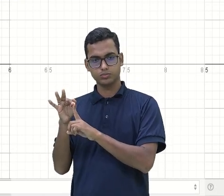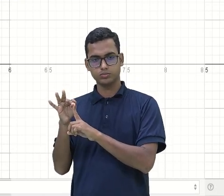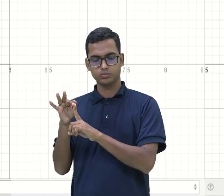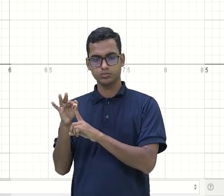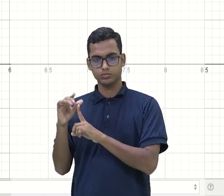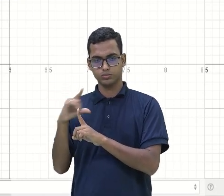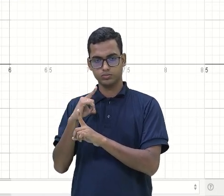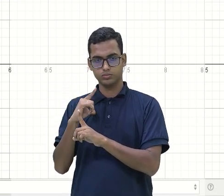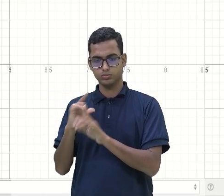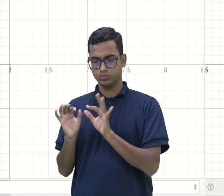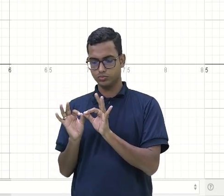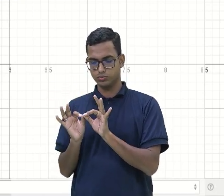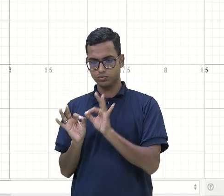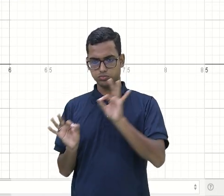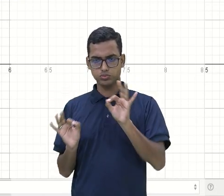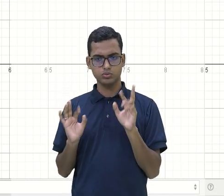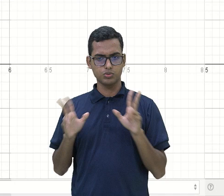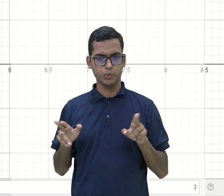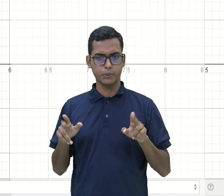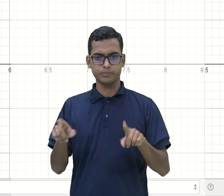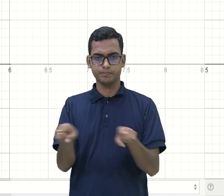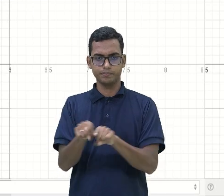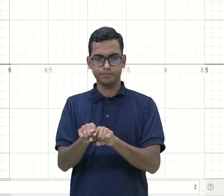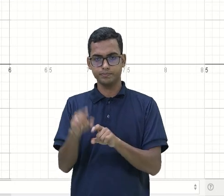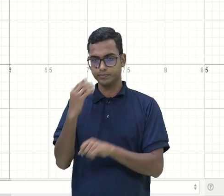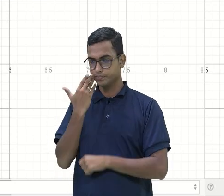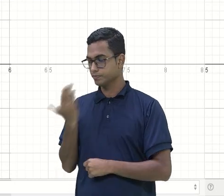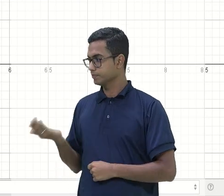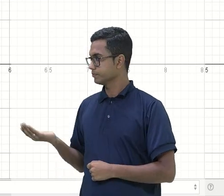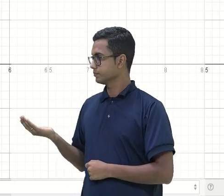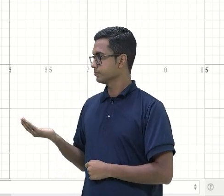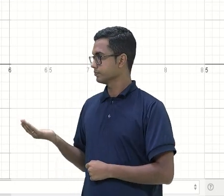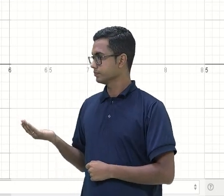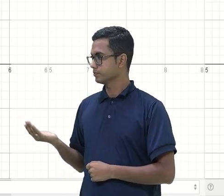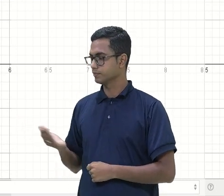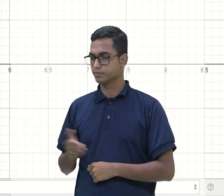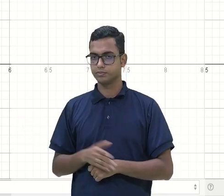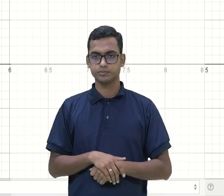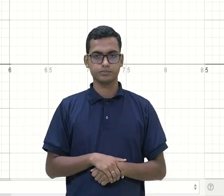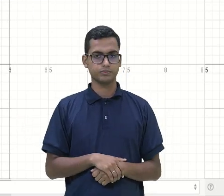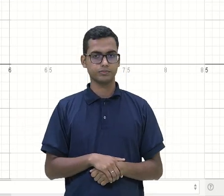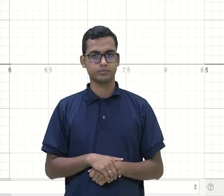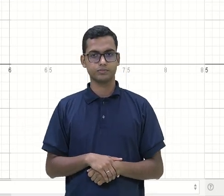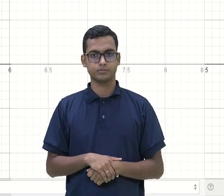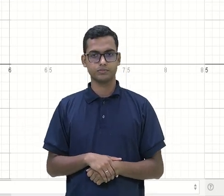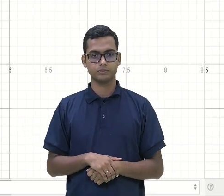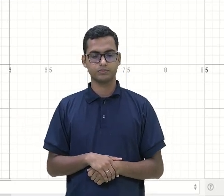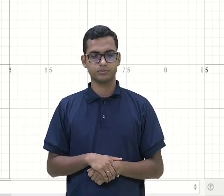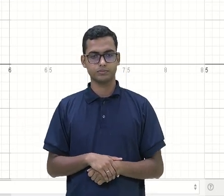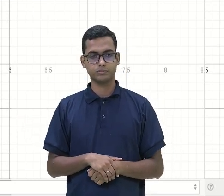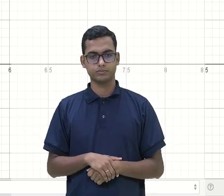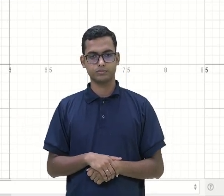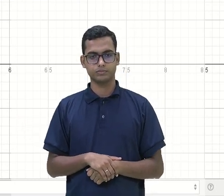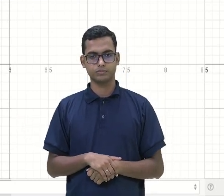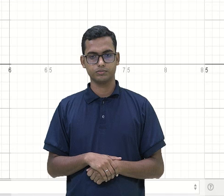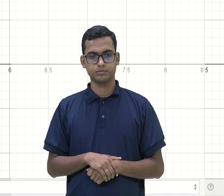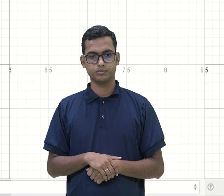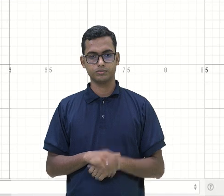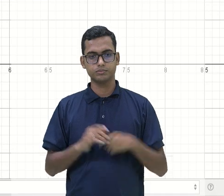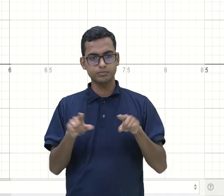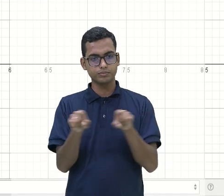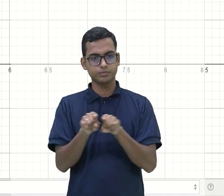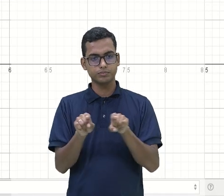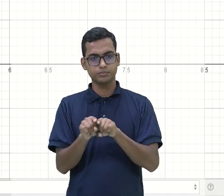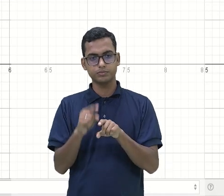possuem a mesma distância, ó. A distância do ponto A para o ponto B é a mesma distância do ponto B para o ponto